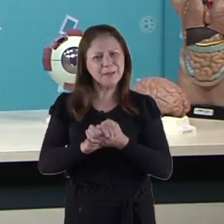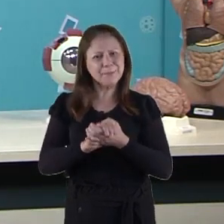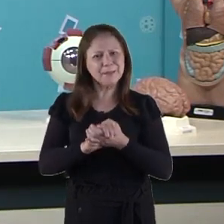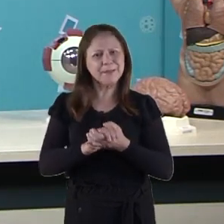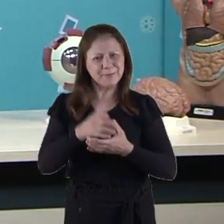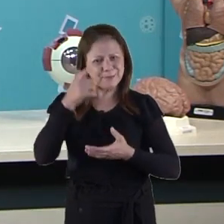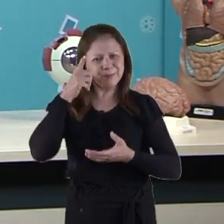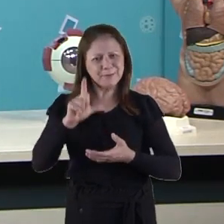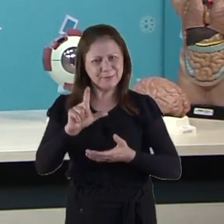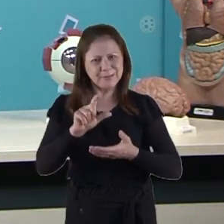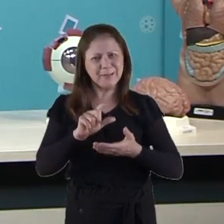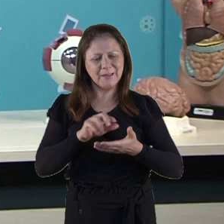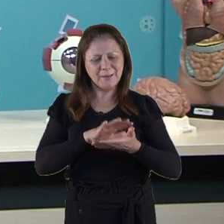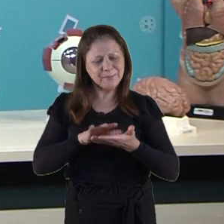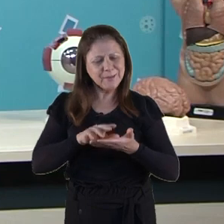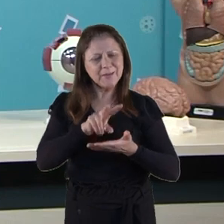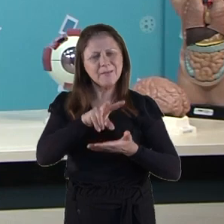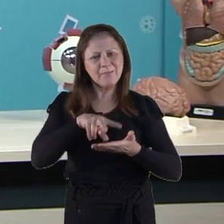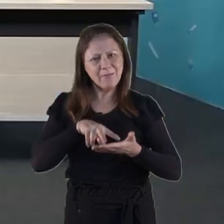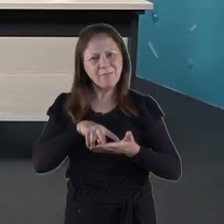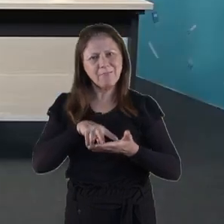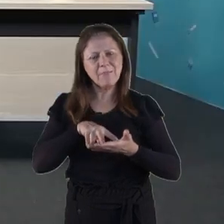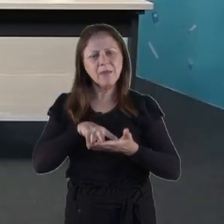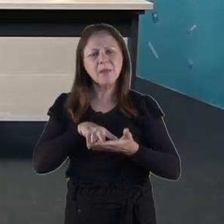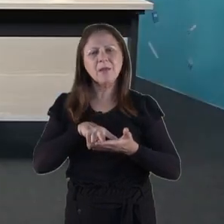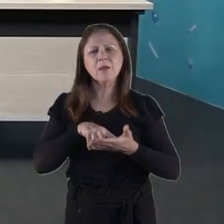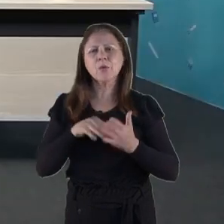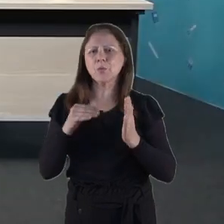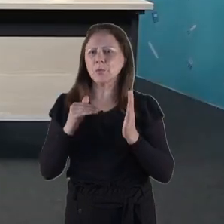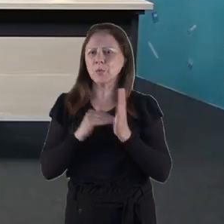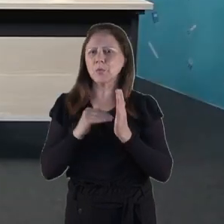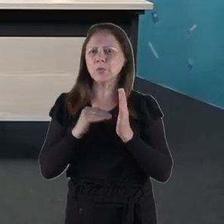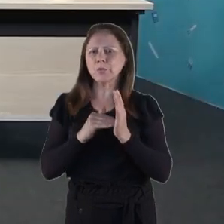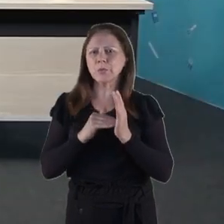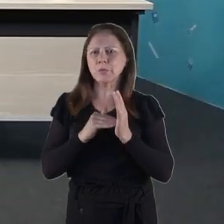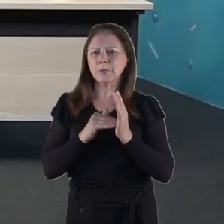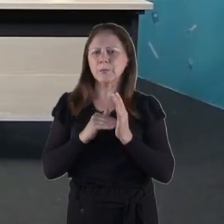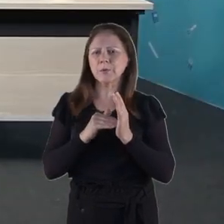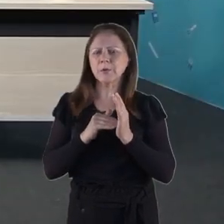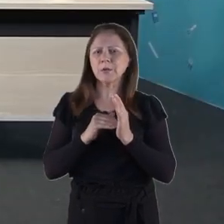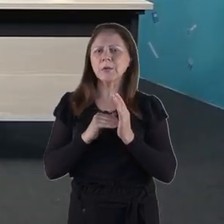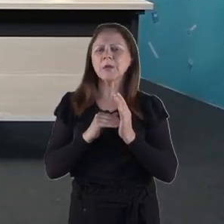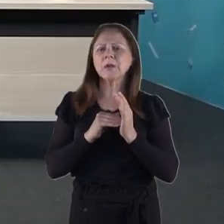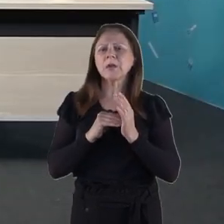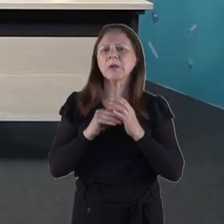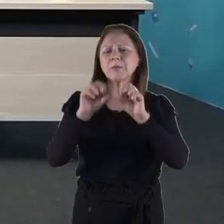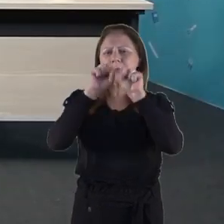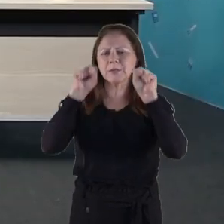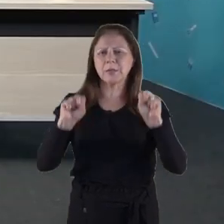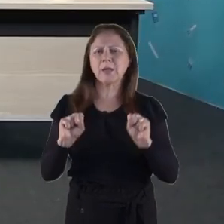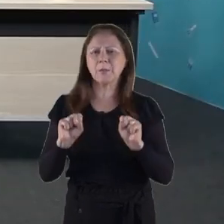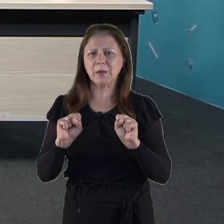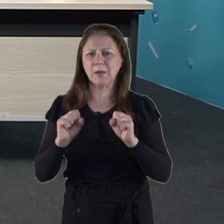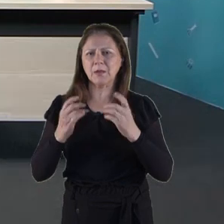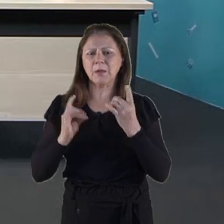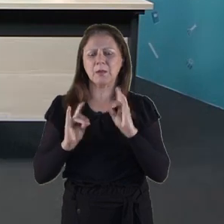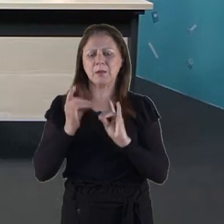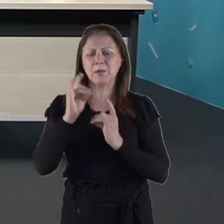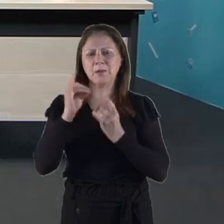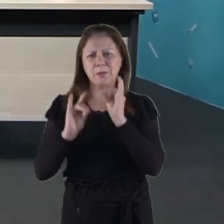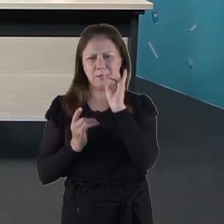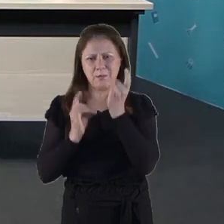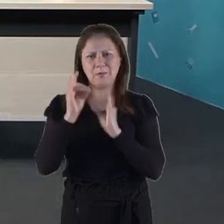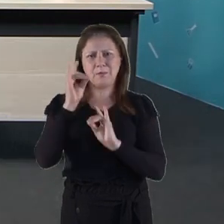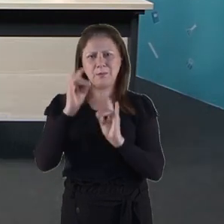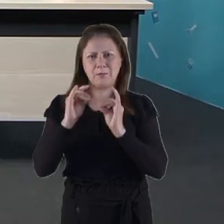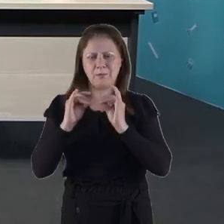para quem consegue fazer esse tipo de leitura, porque é bem difícil. O último sistema que a gente vai falar hoje é o sistema endócrino. O sistema endócrino é o sistema